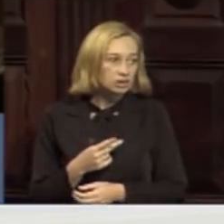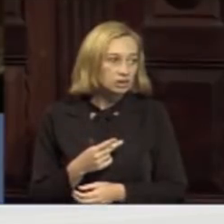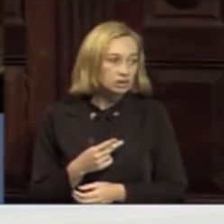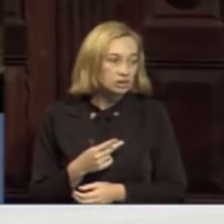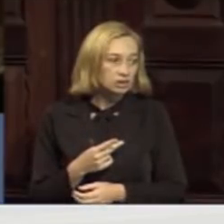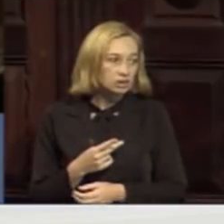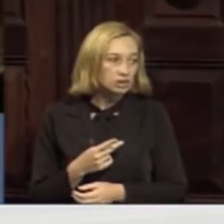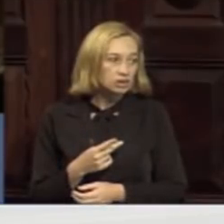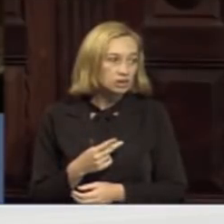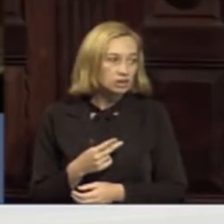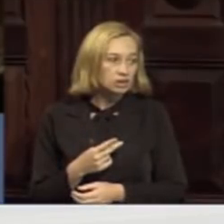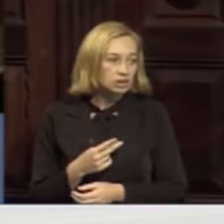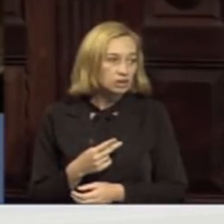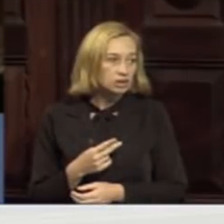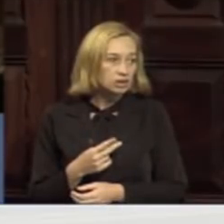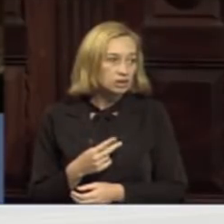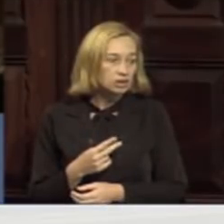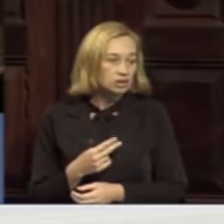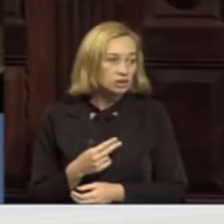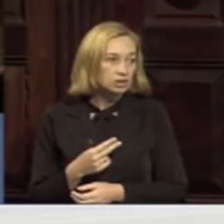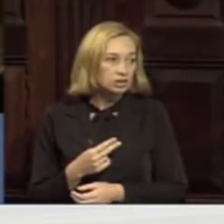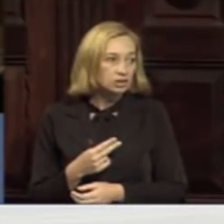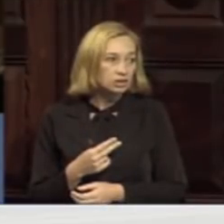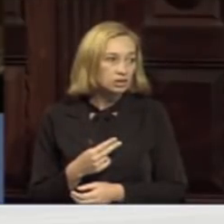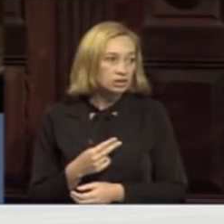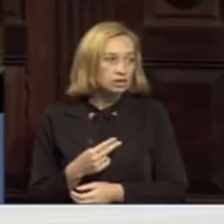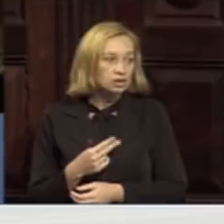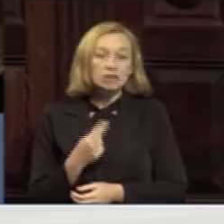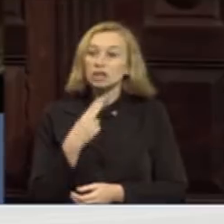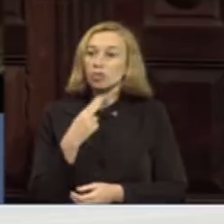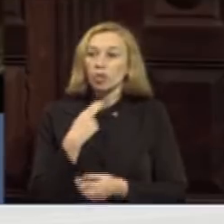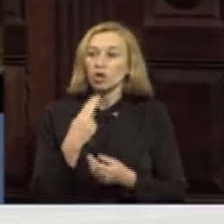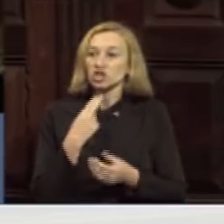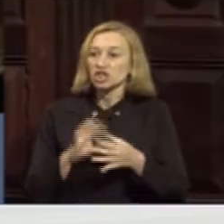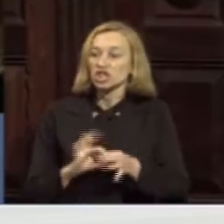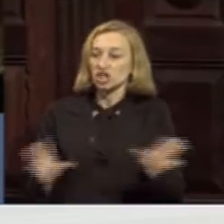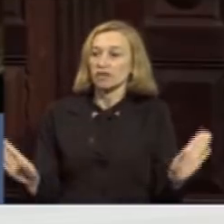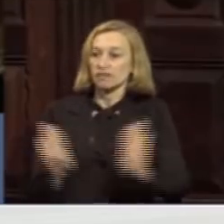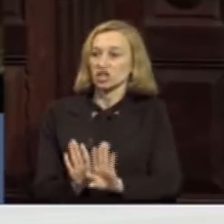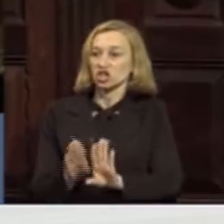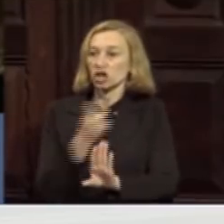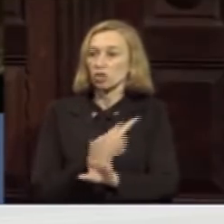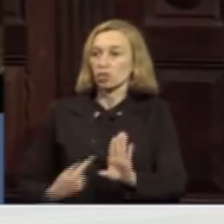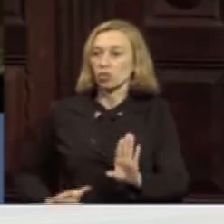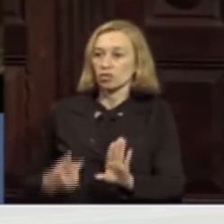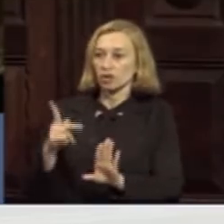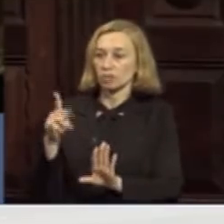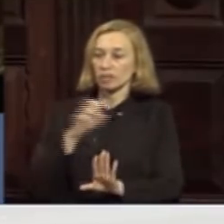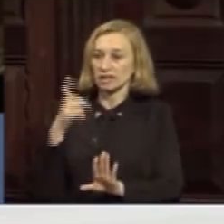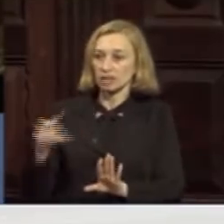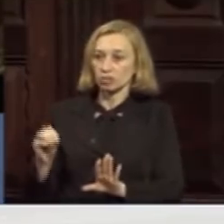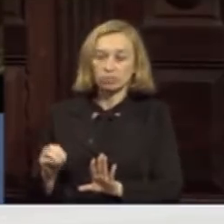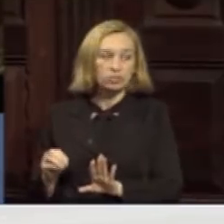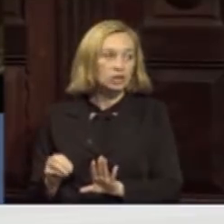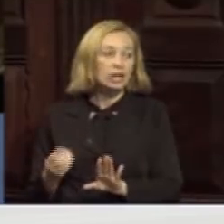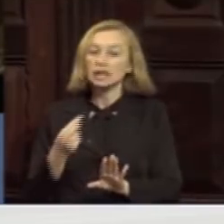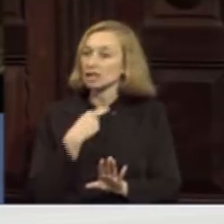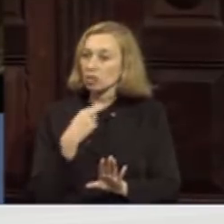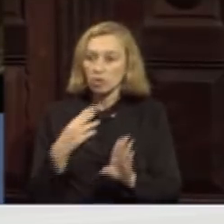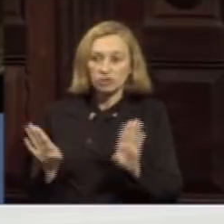que a gente tolere qualquer tentativa de fechamento do Antônio Salo. O Antônio Salo não só não pode